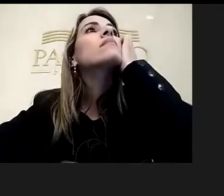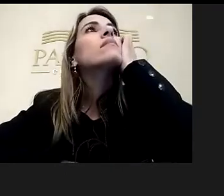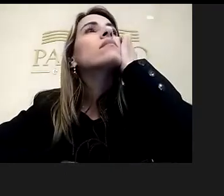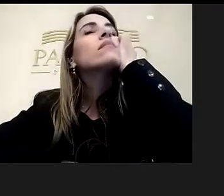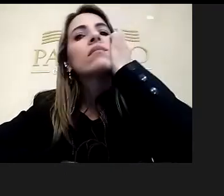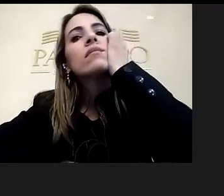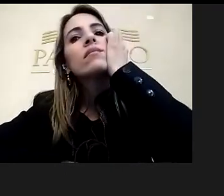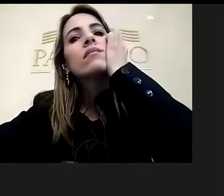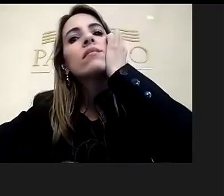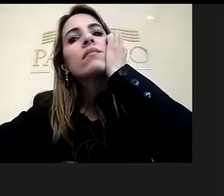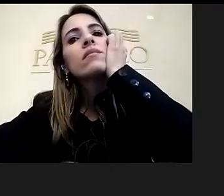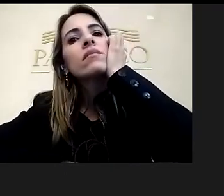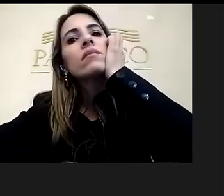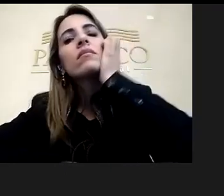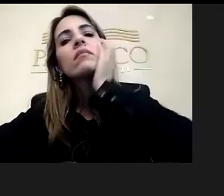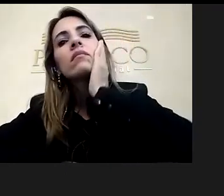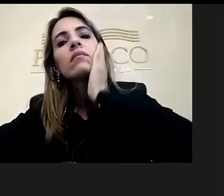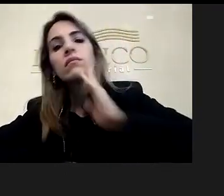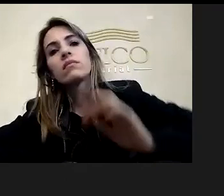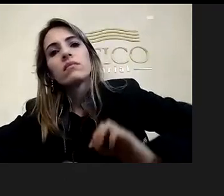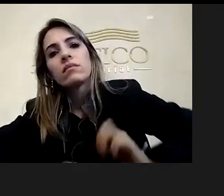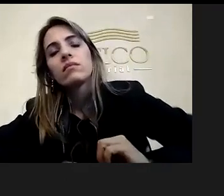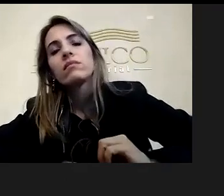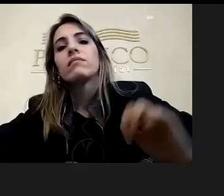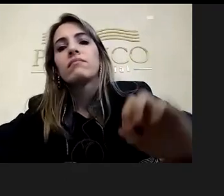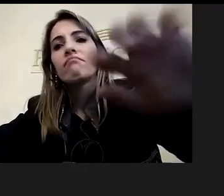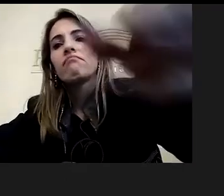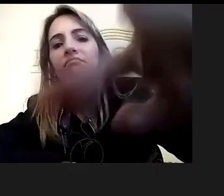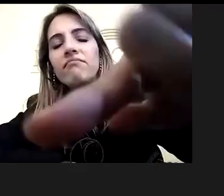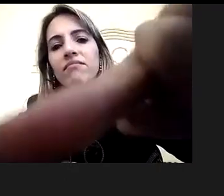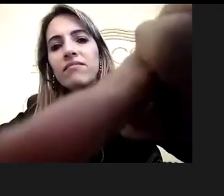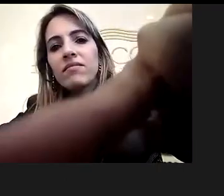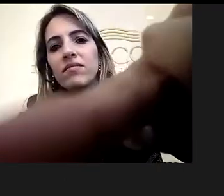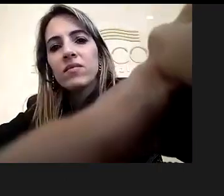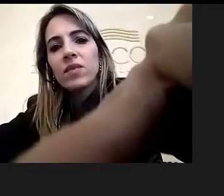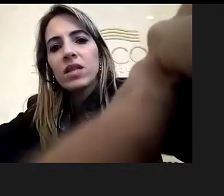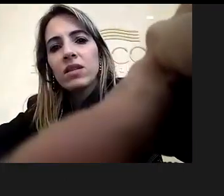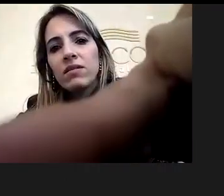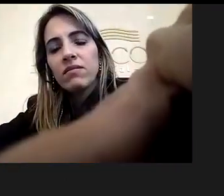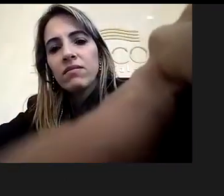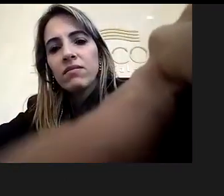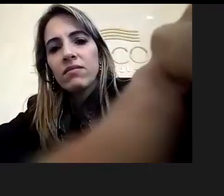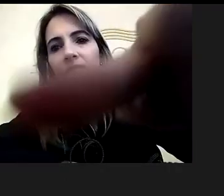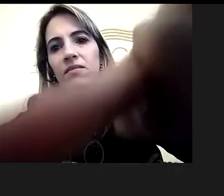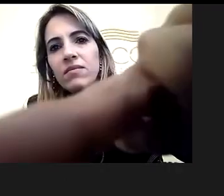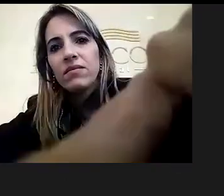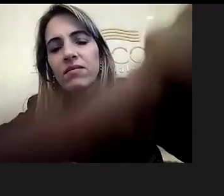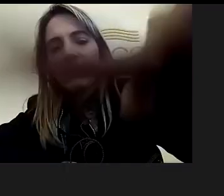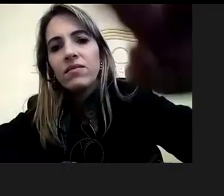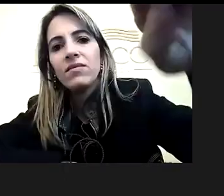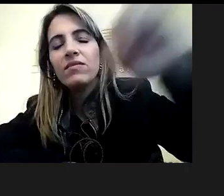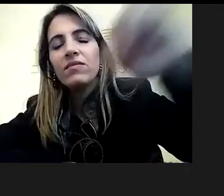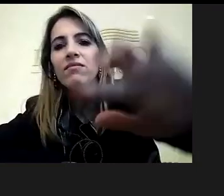semiologia psicanalítica. Então, tá Muito bom. obrigado pela presença. Obrigada, professor. Aquele Ótima abraço.